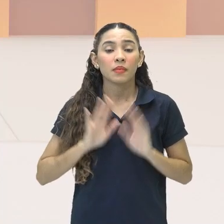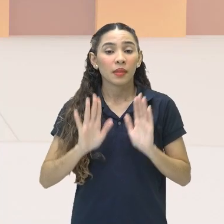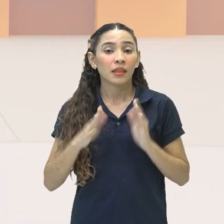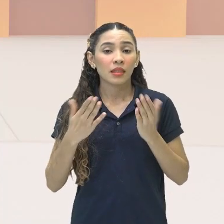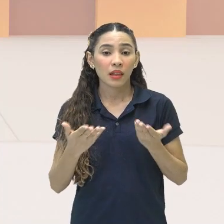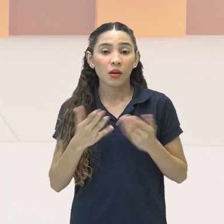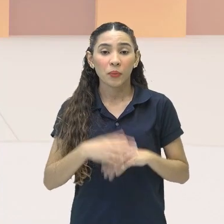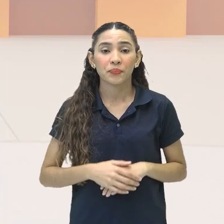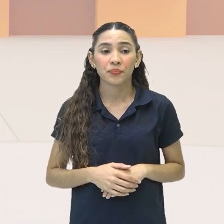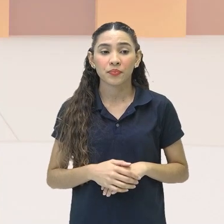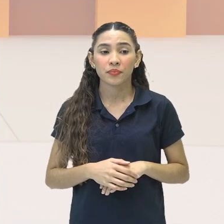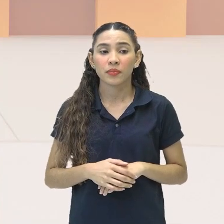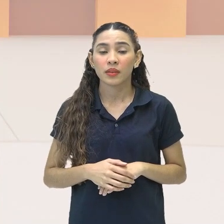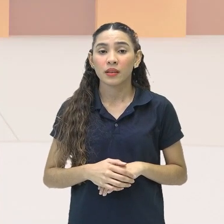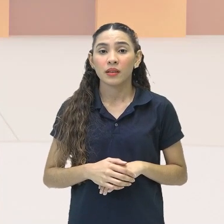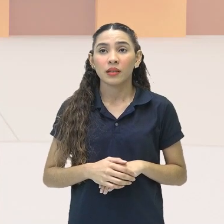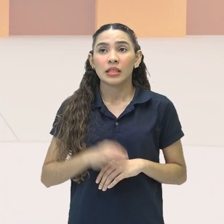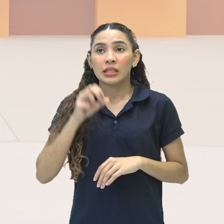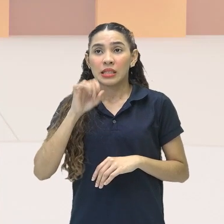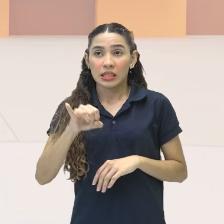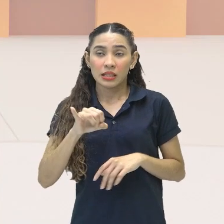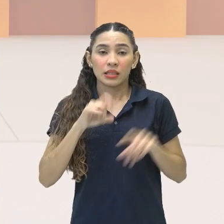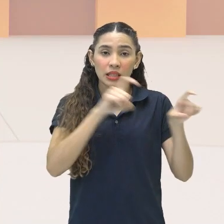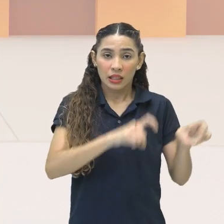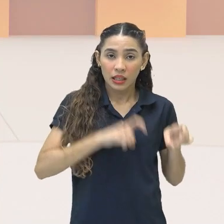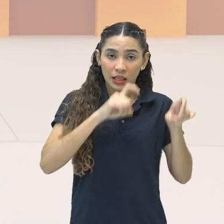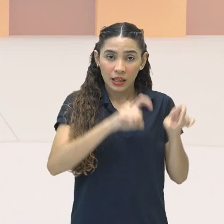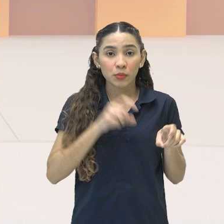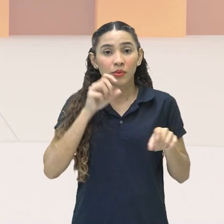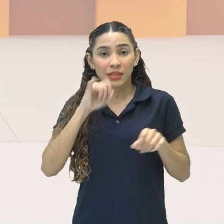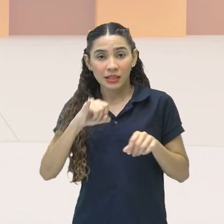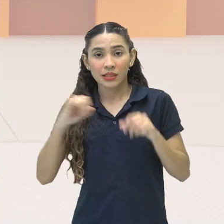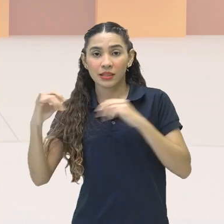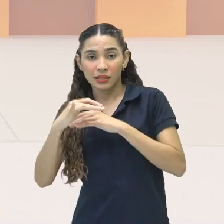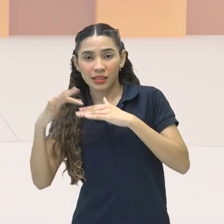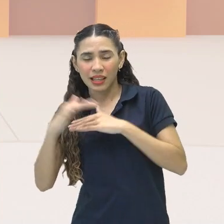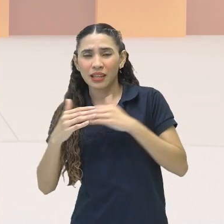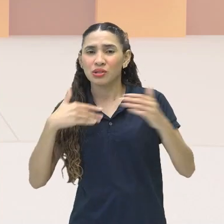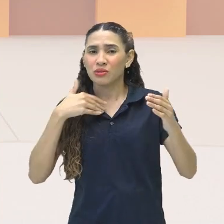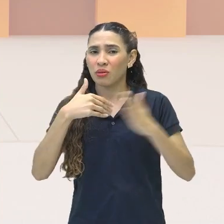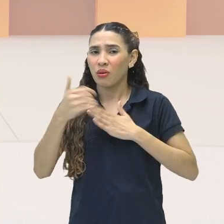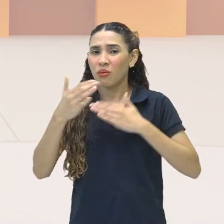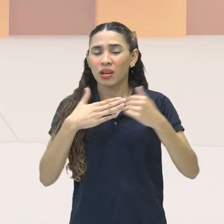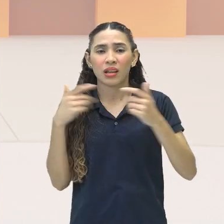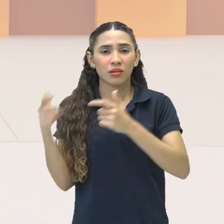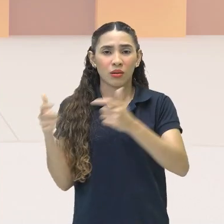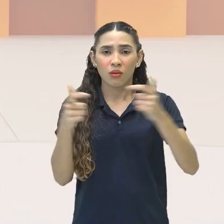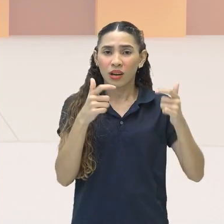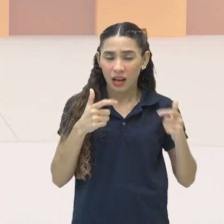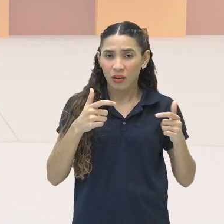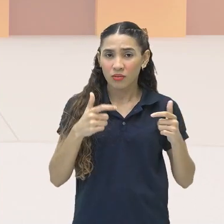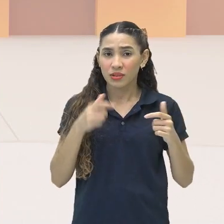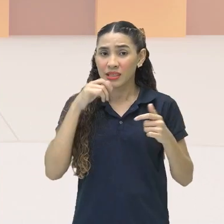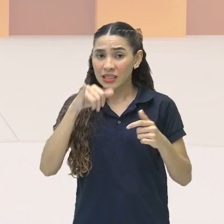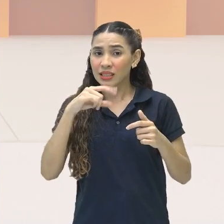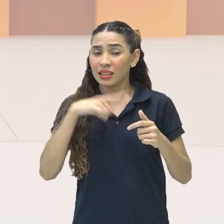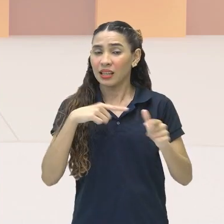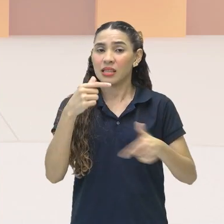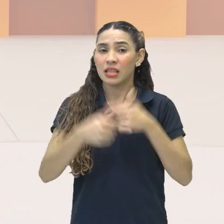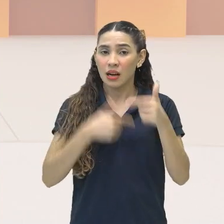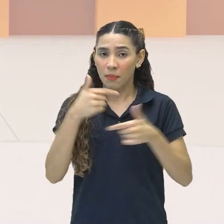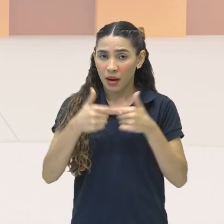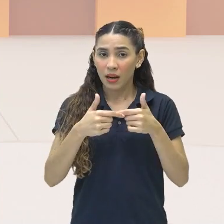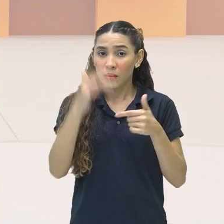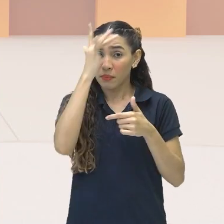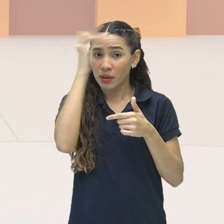Então, seja no campo, seja na cidade, seja onde for, onde tiver trabalho,